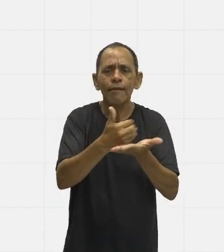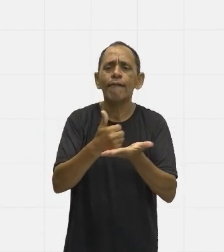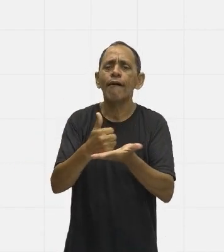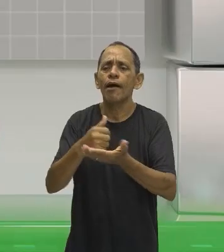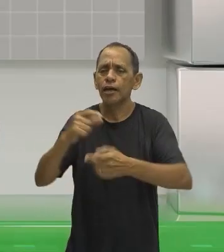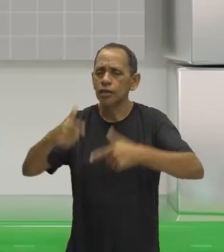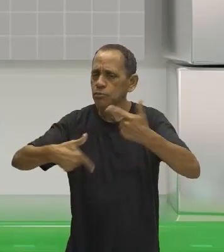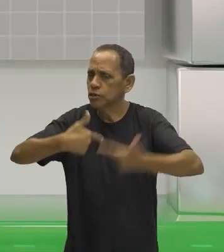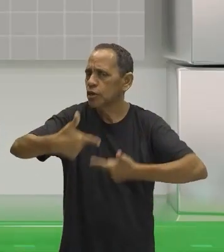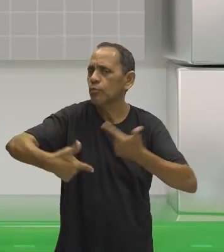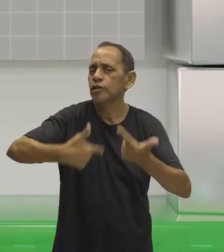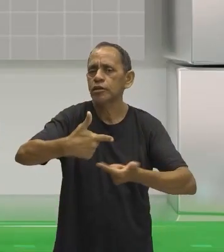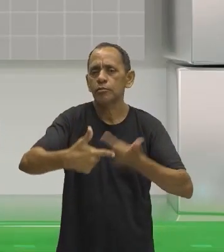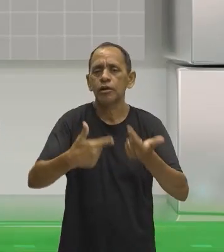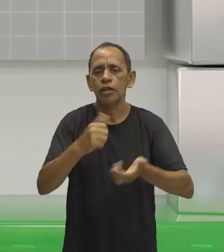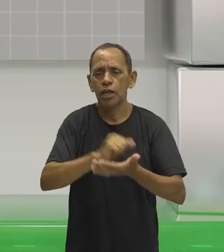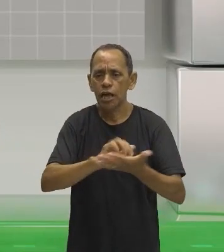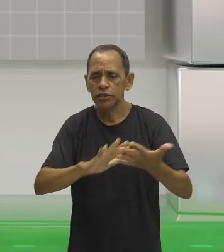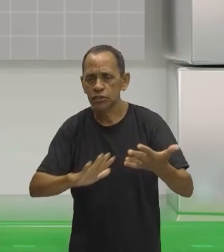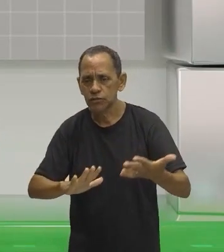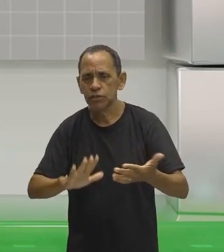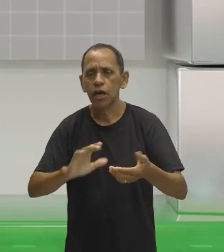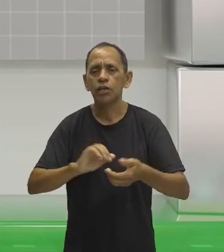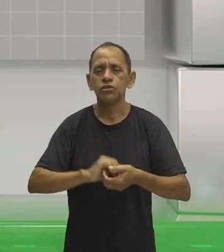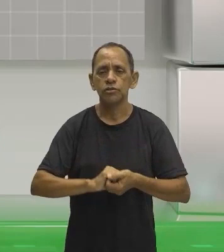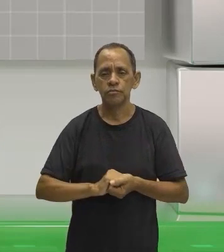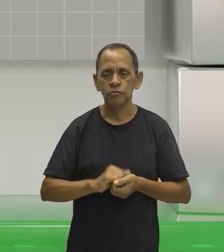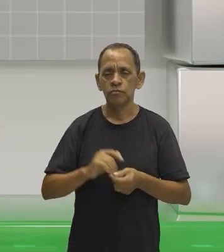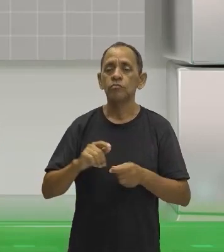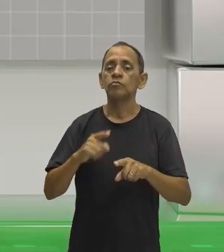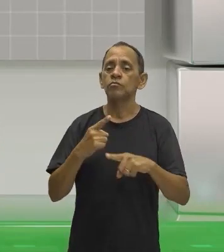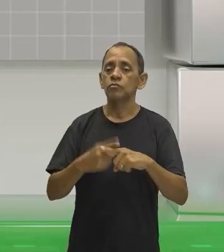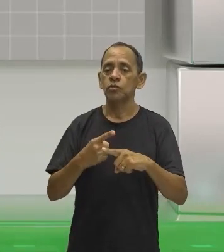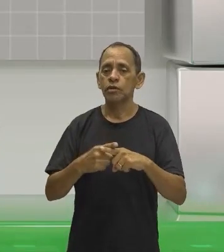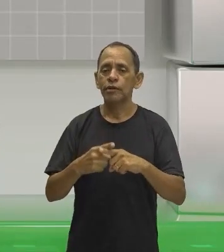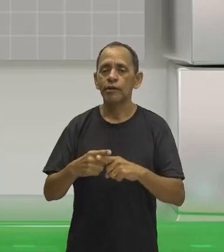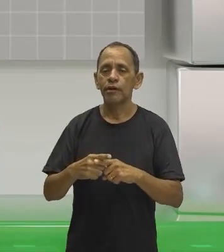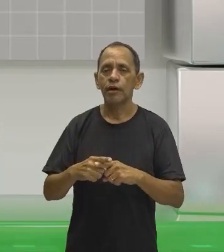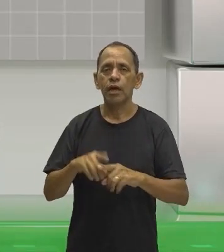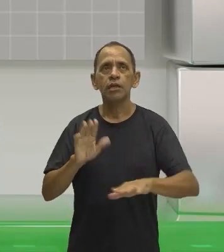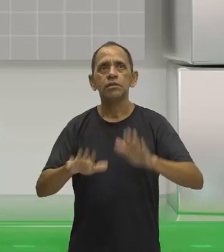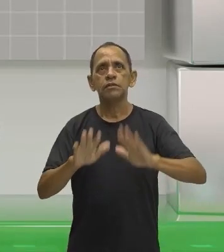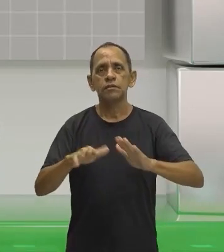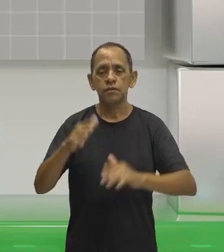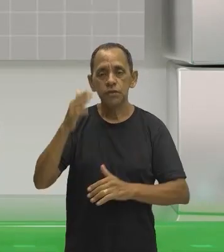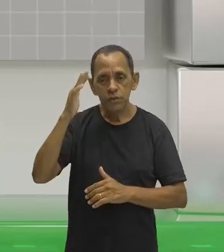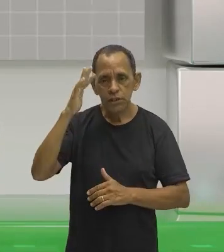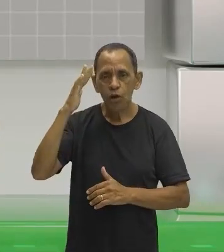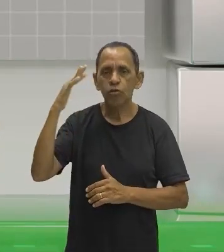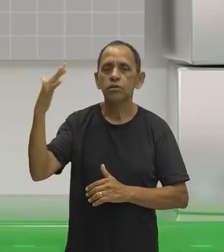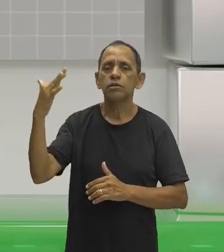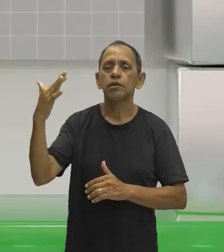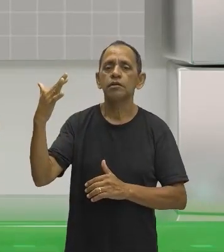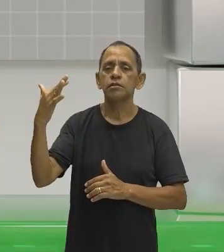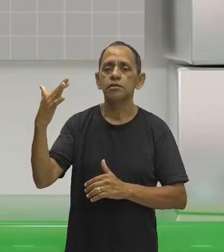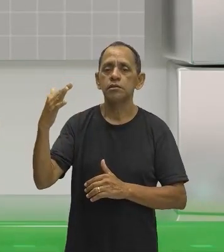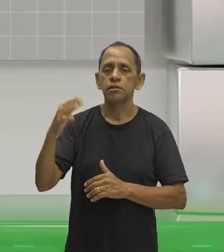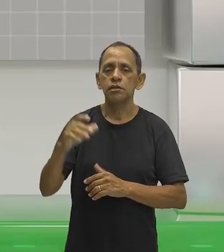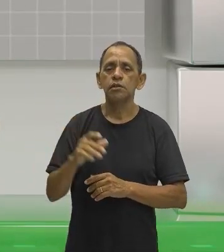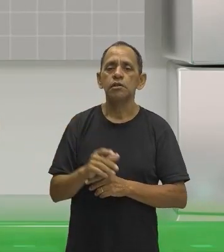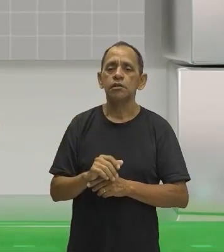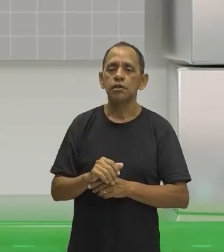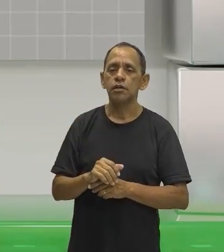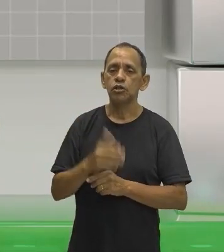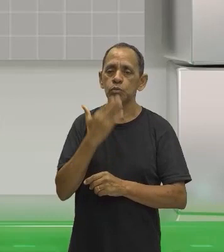acontece de algumas vezes o professor solicitar, pedagoga, você pode mandar um e-mail por WhatsApp? Não, nós não podemos